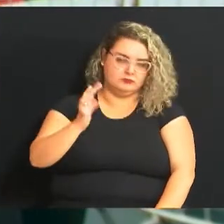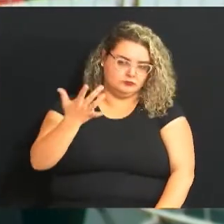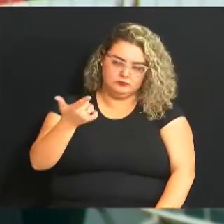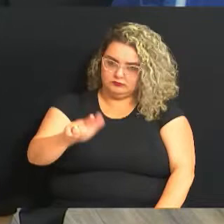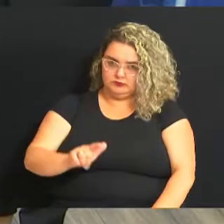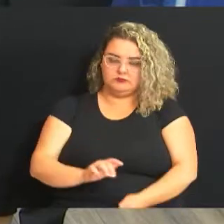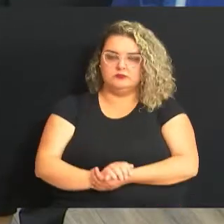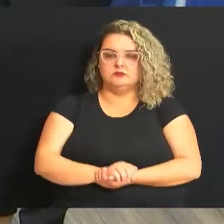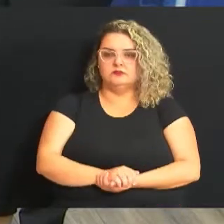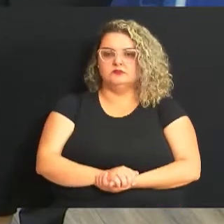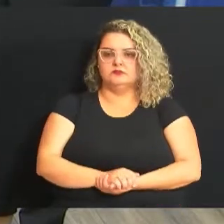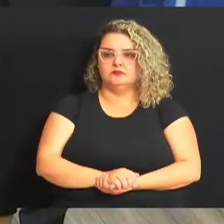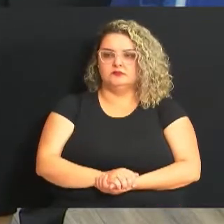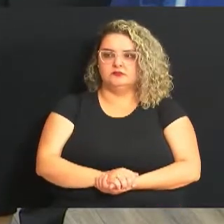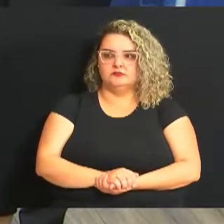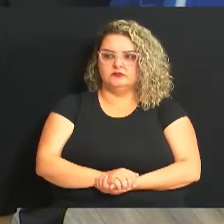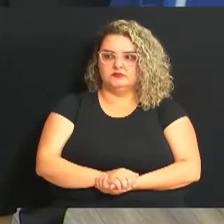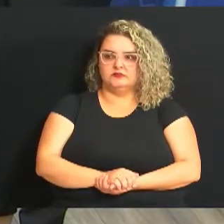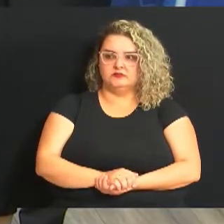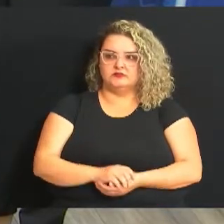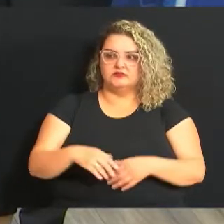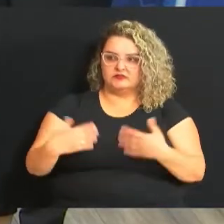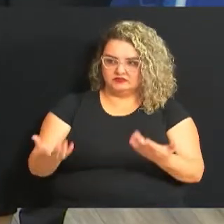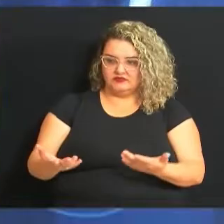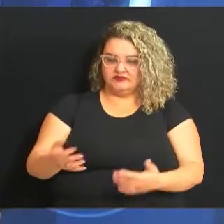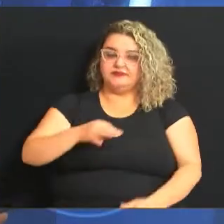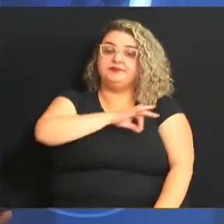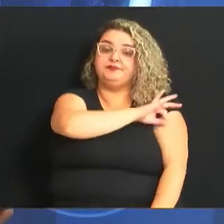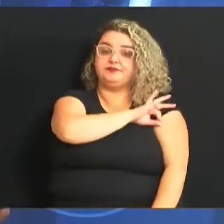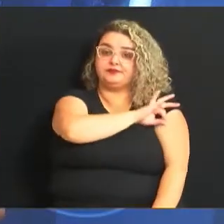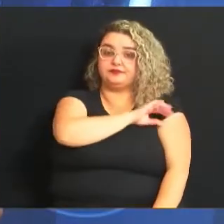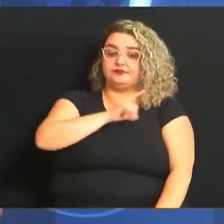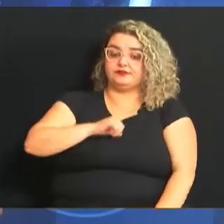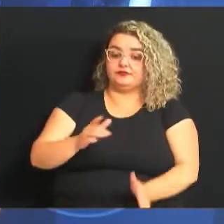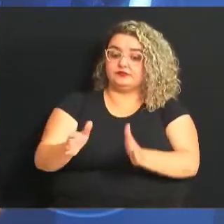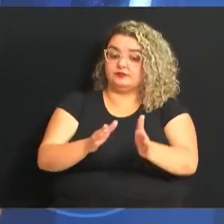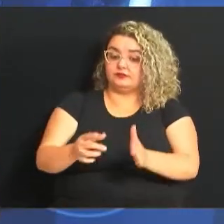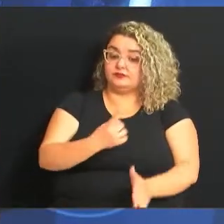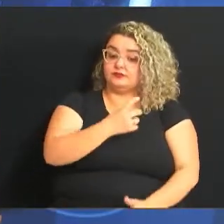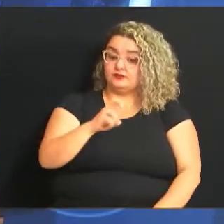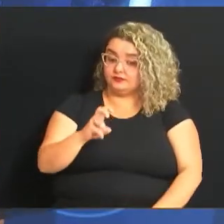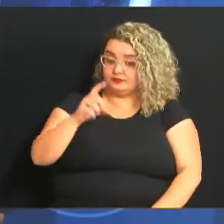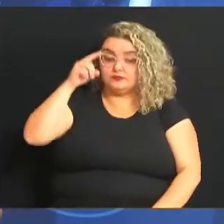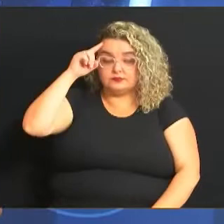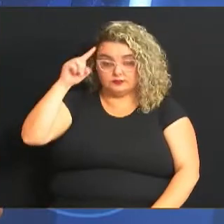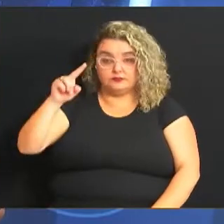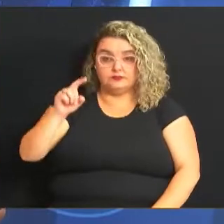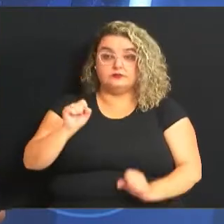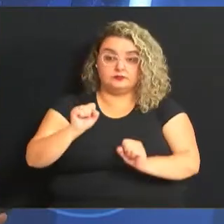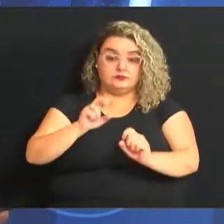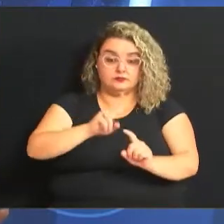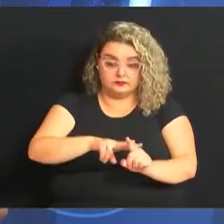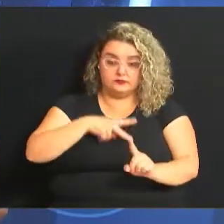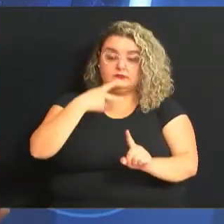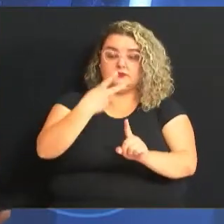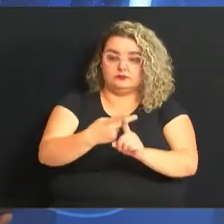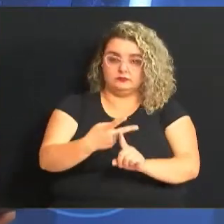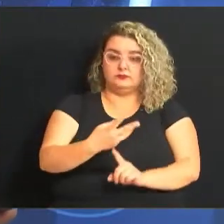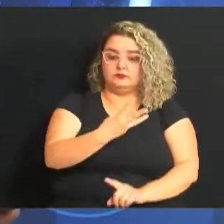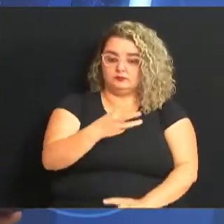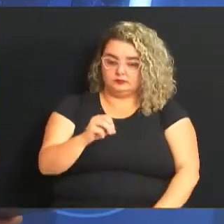de Ecoterapia de Campinas, com o objetivo de divulgar os benefícios da prática da